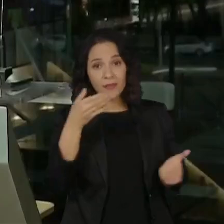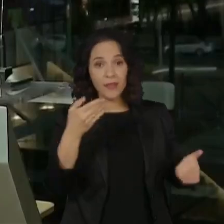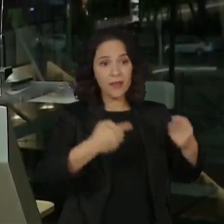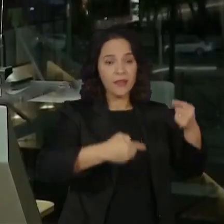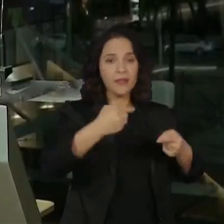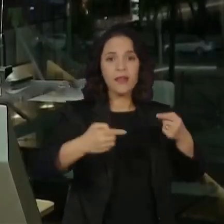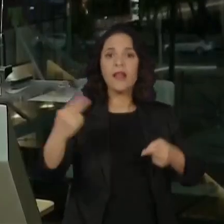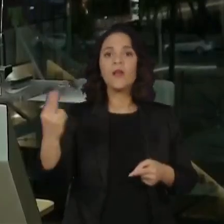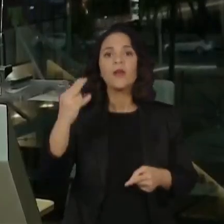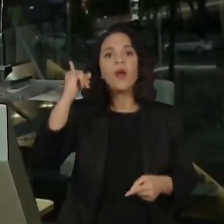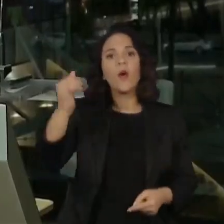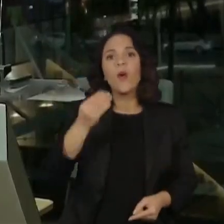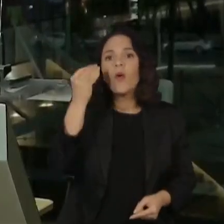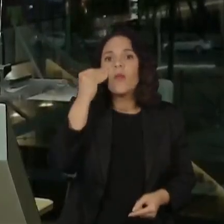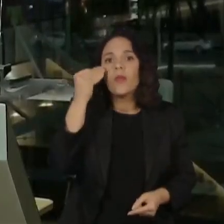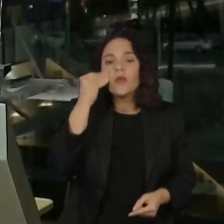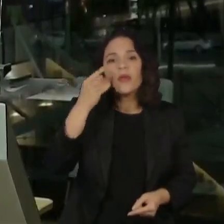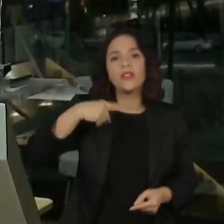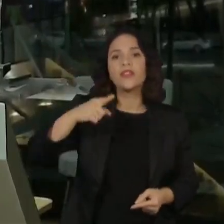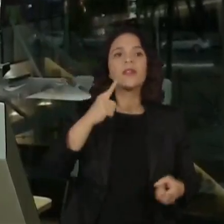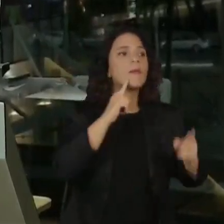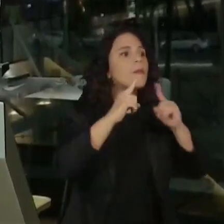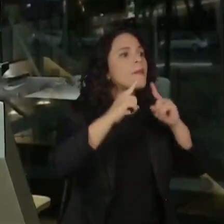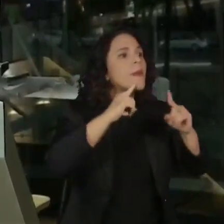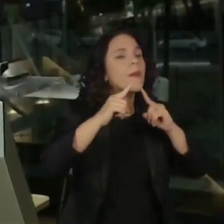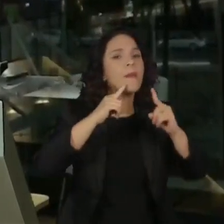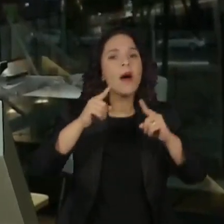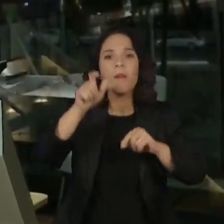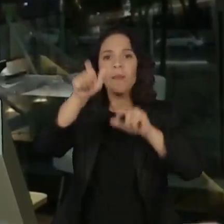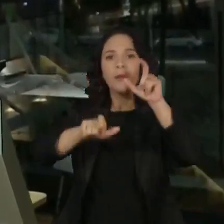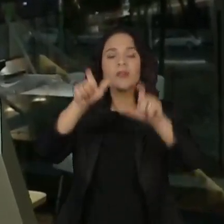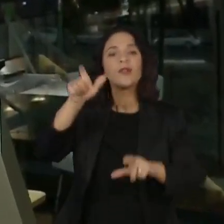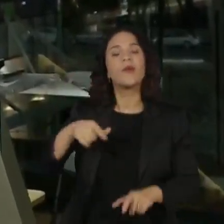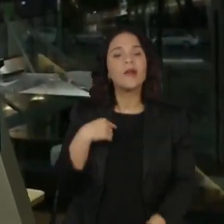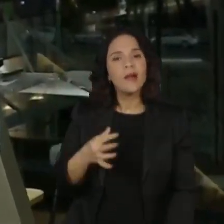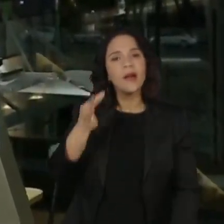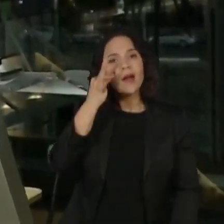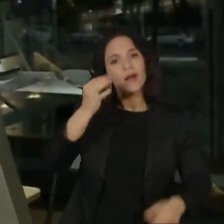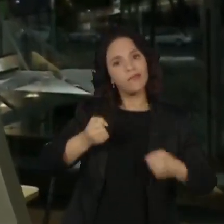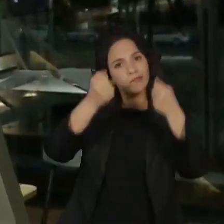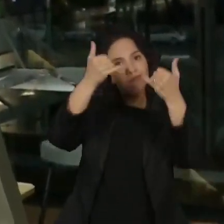dar oportunidade para que a gente dialogue com o eleitor Face a Face sobre a São Paulo que a gente quer